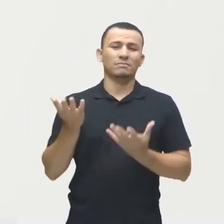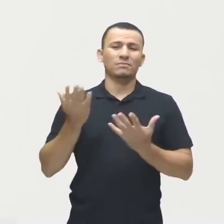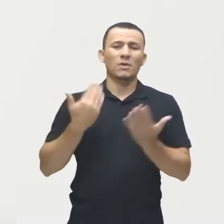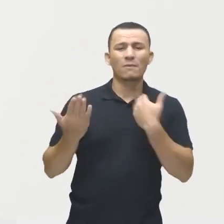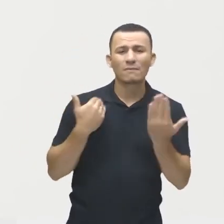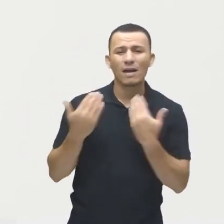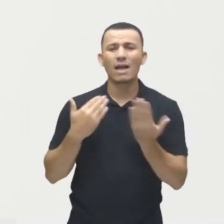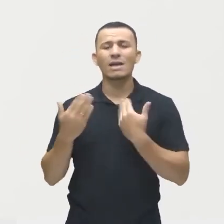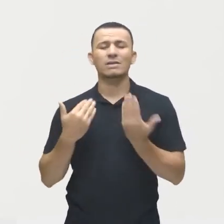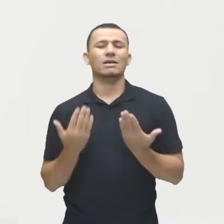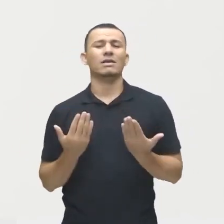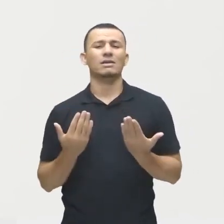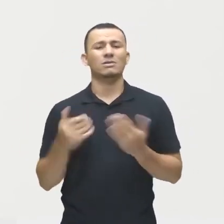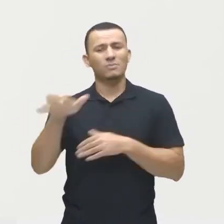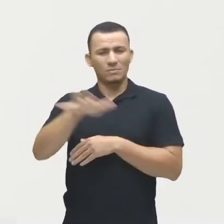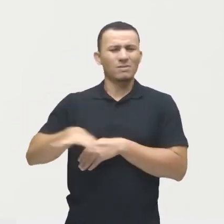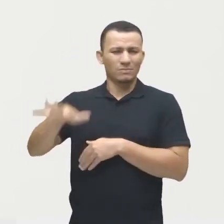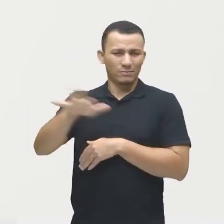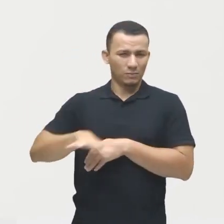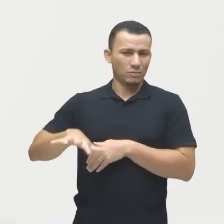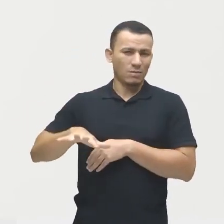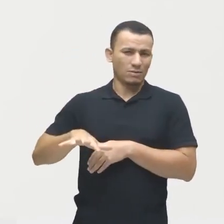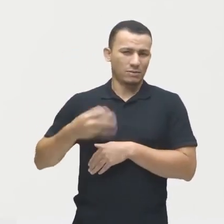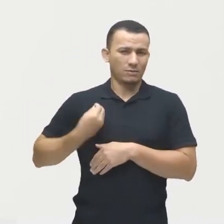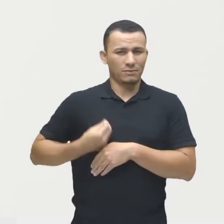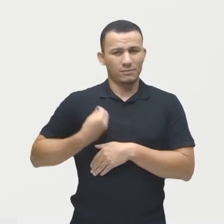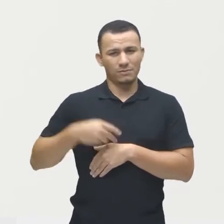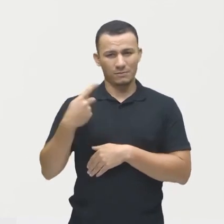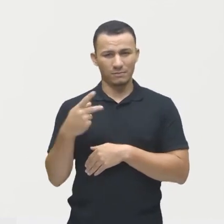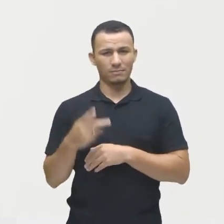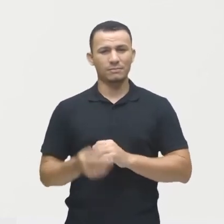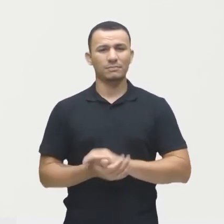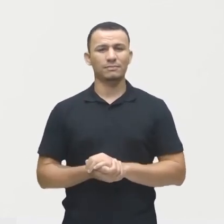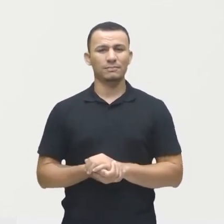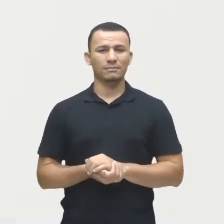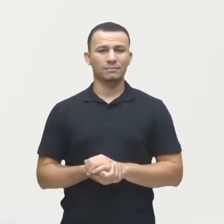vivem no espaço que vocês estão.